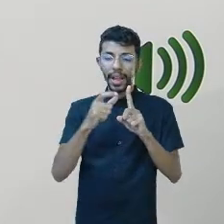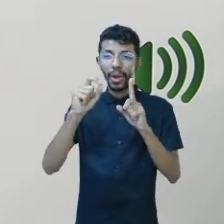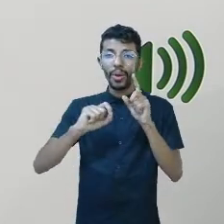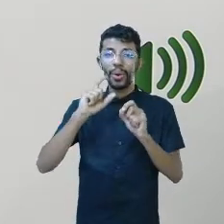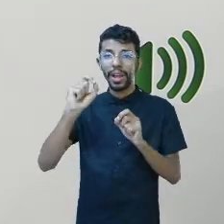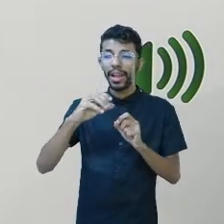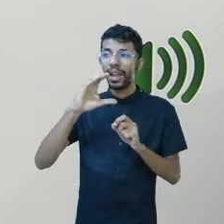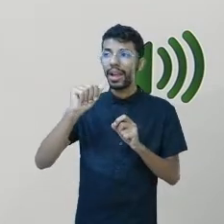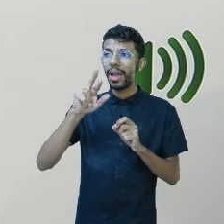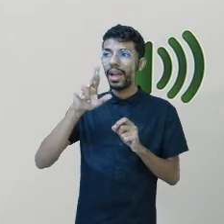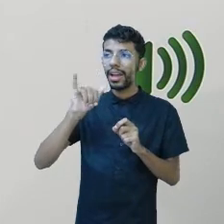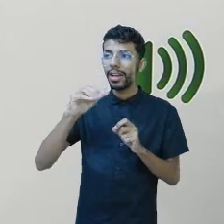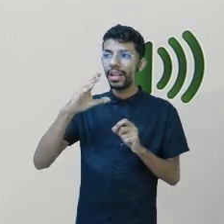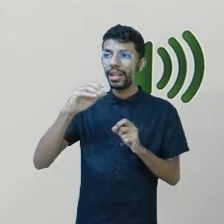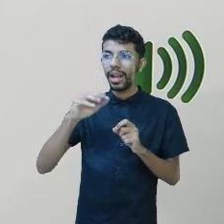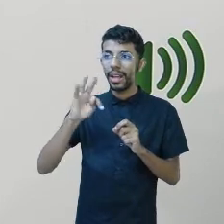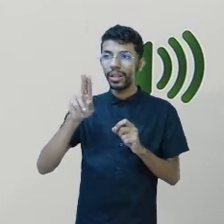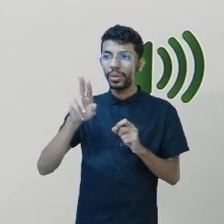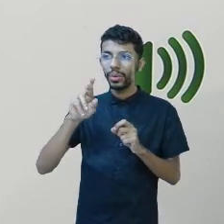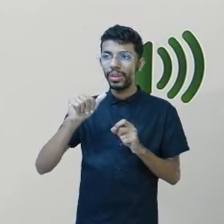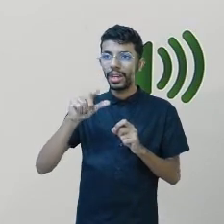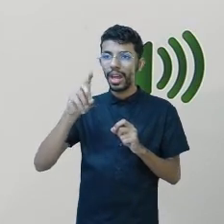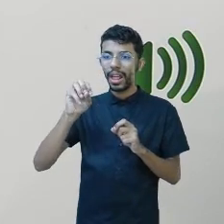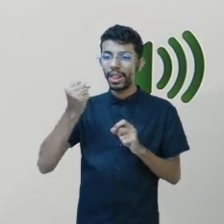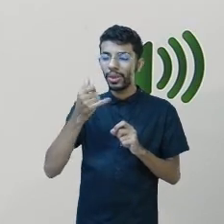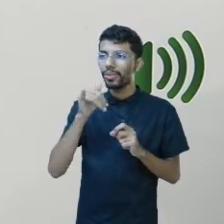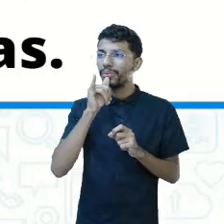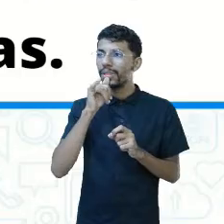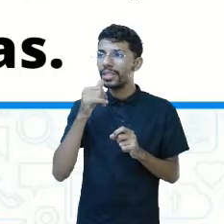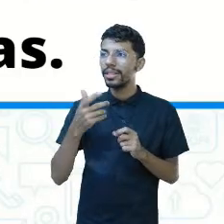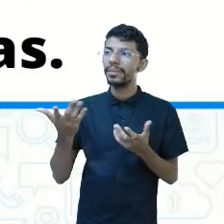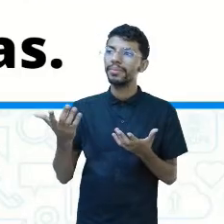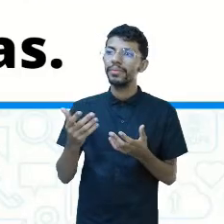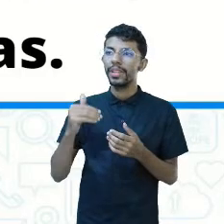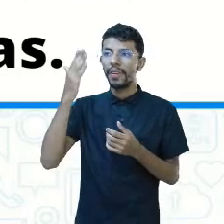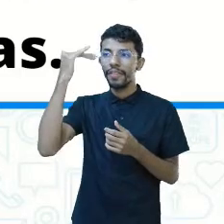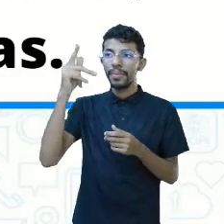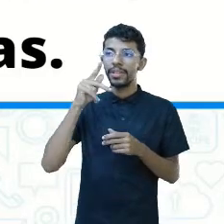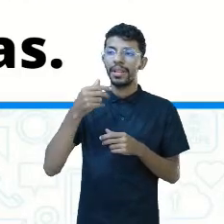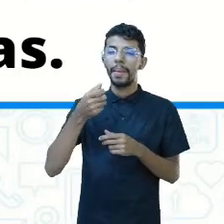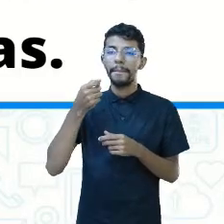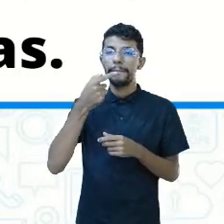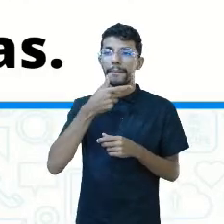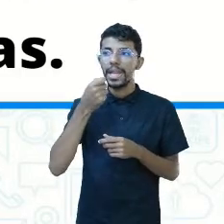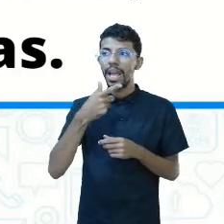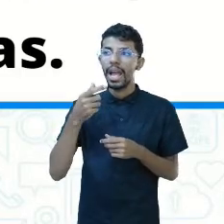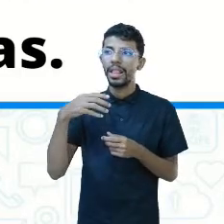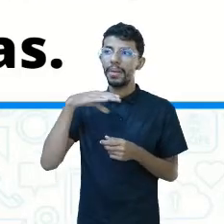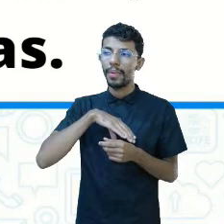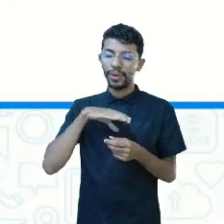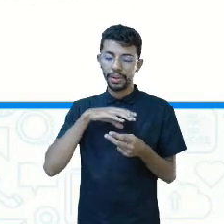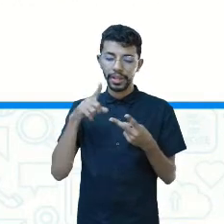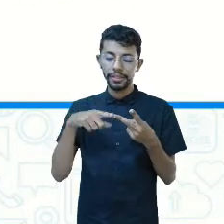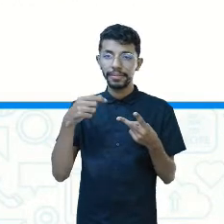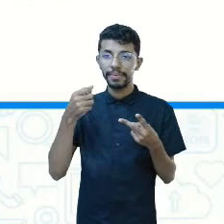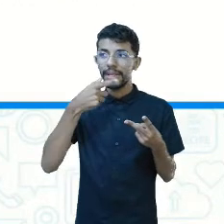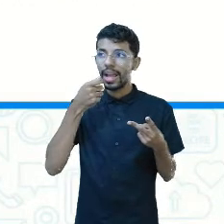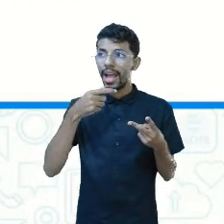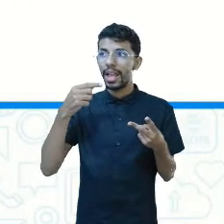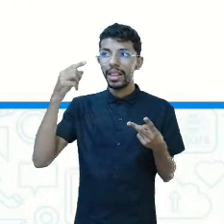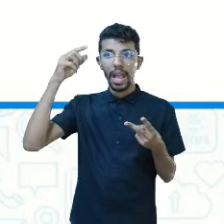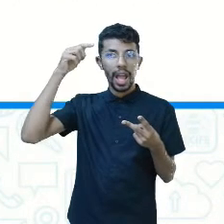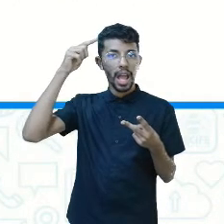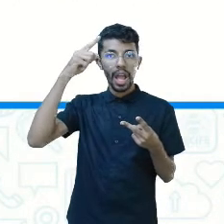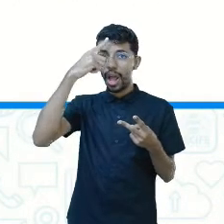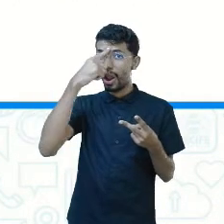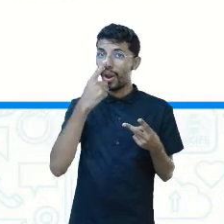caricaturados. Por exemplo, a famosa piada de português, piada de loiras, piada de sogra,